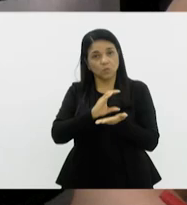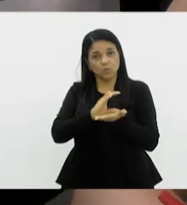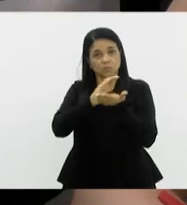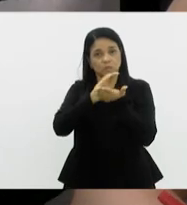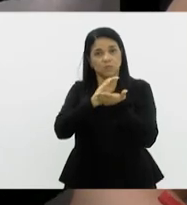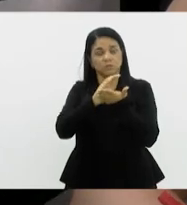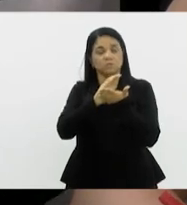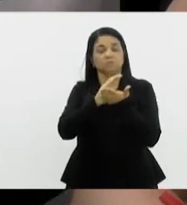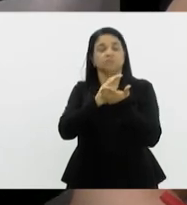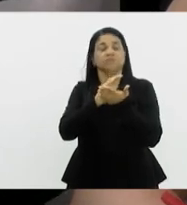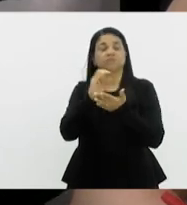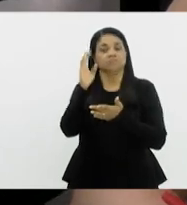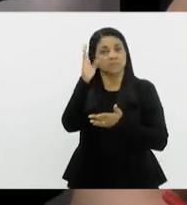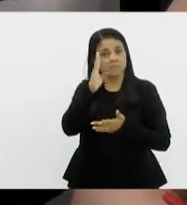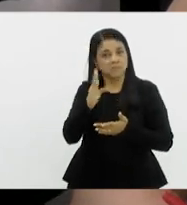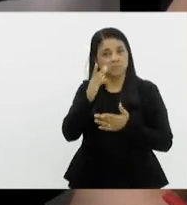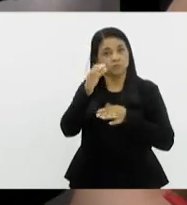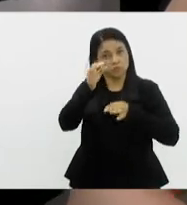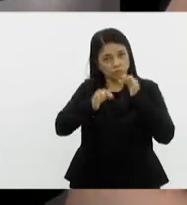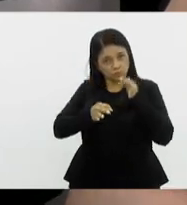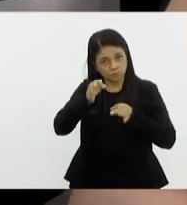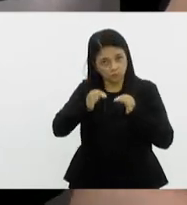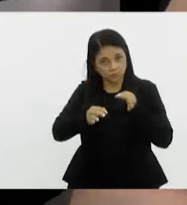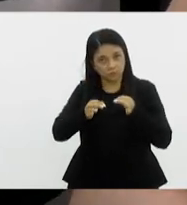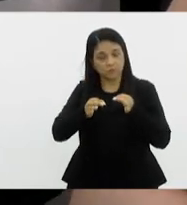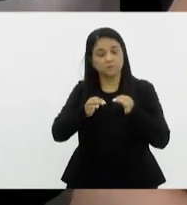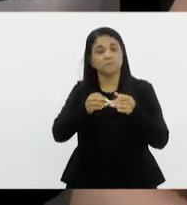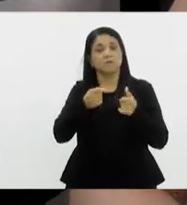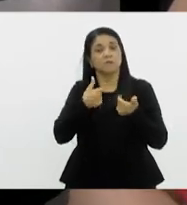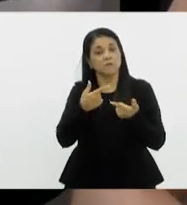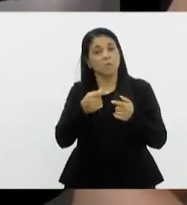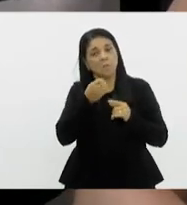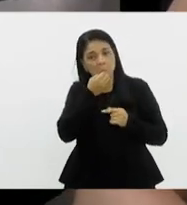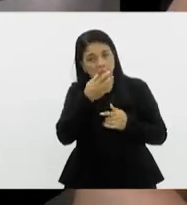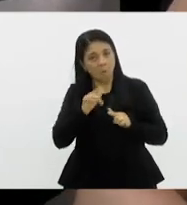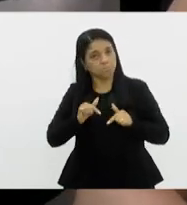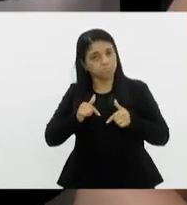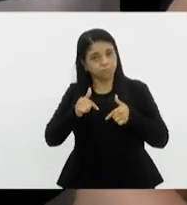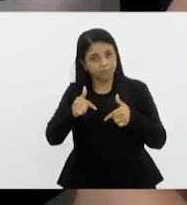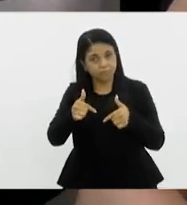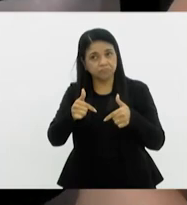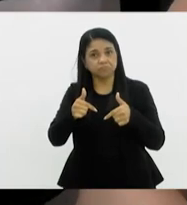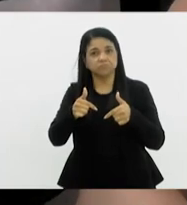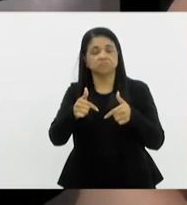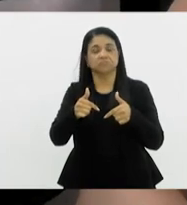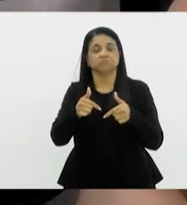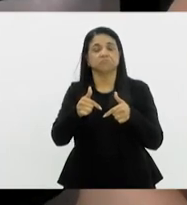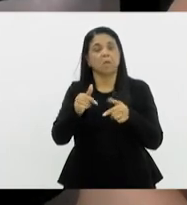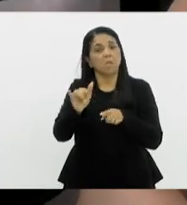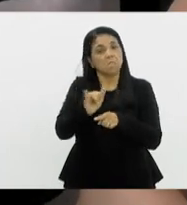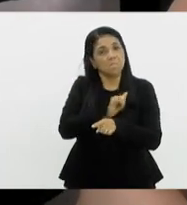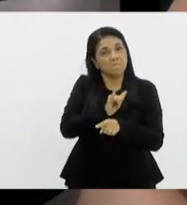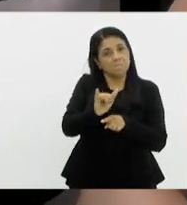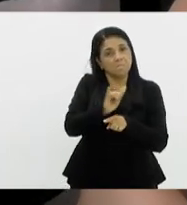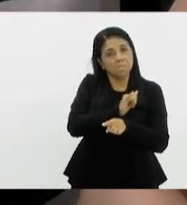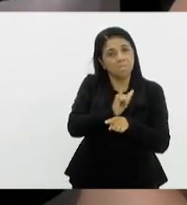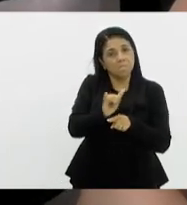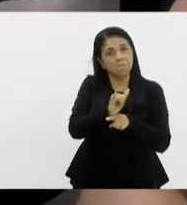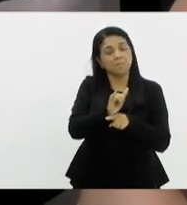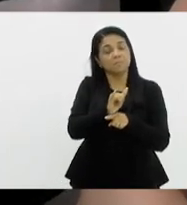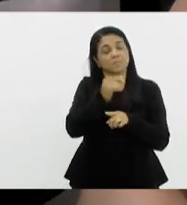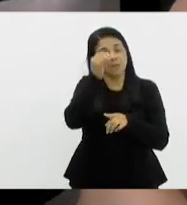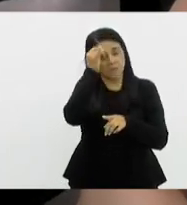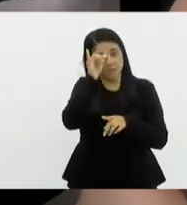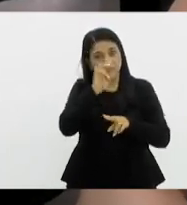de Justiça. Então, eu acho de verdade que é uma boa iniciativa como uma medida alternativa ao